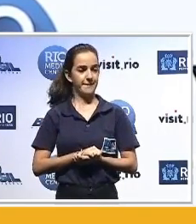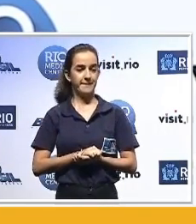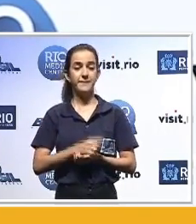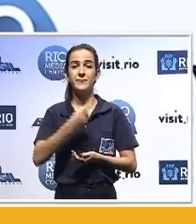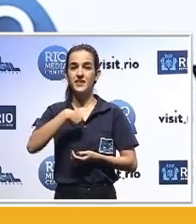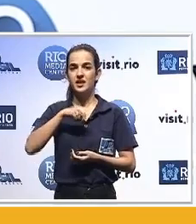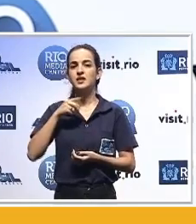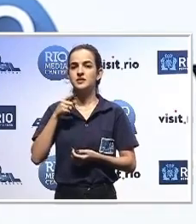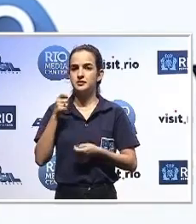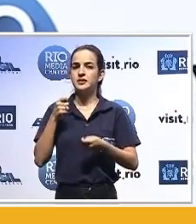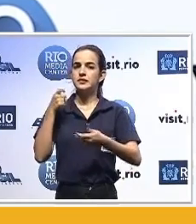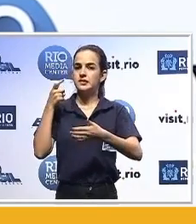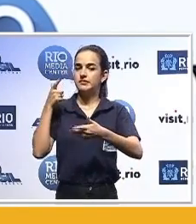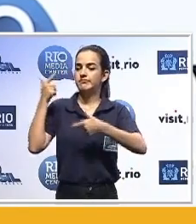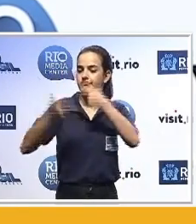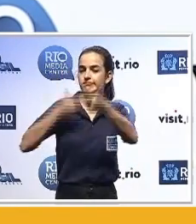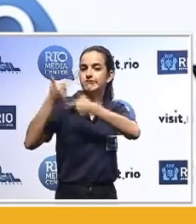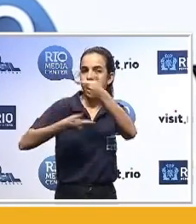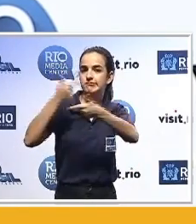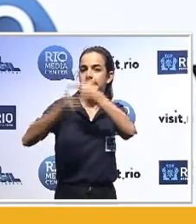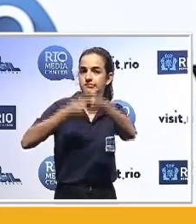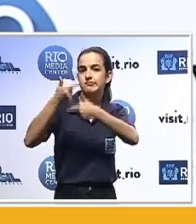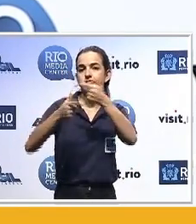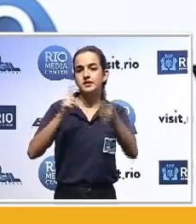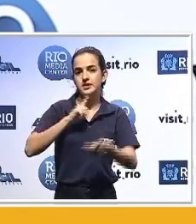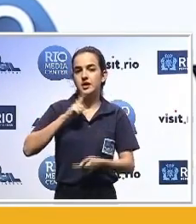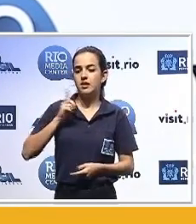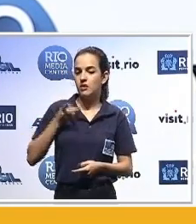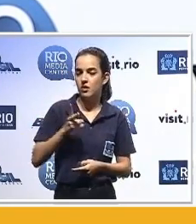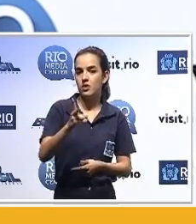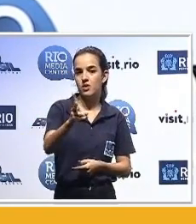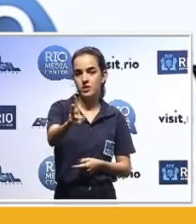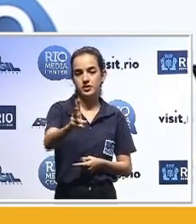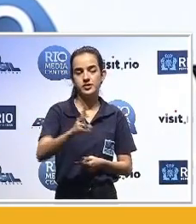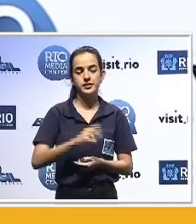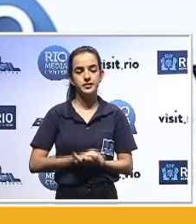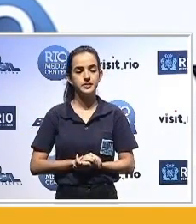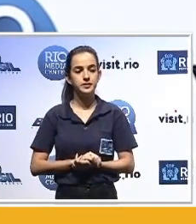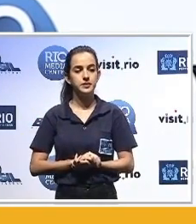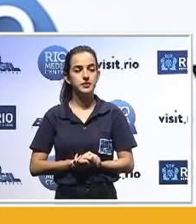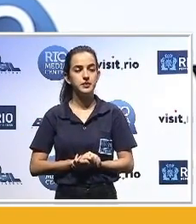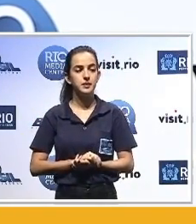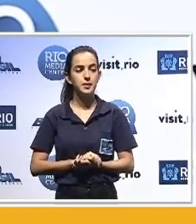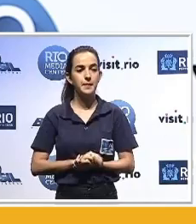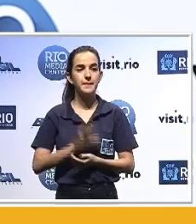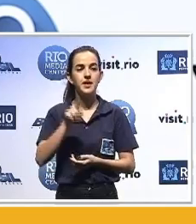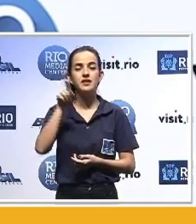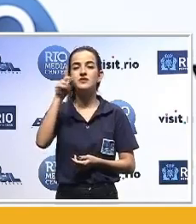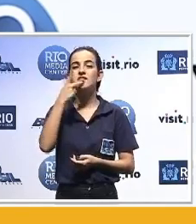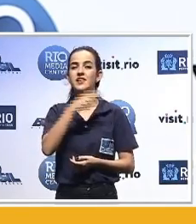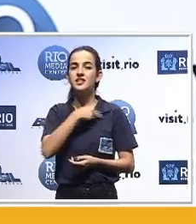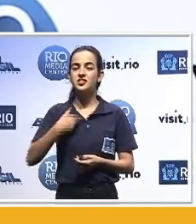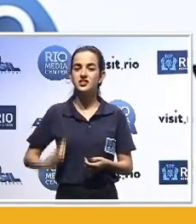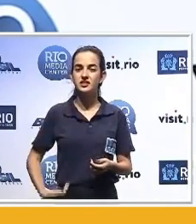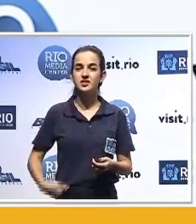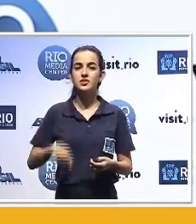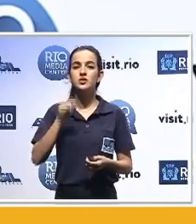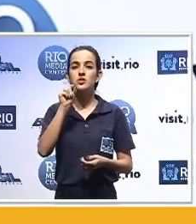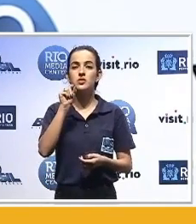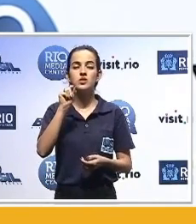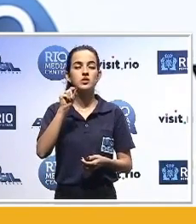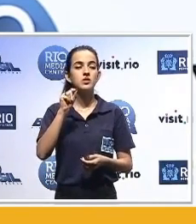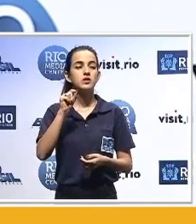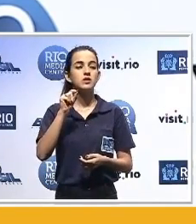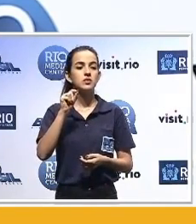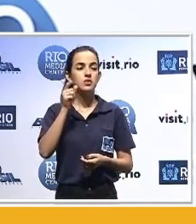muito longo, mas, né, como diz o adágio chinês, os 10 mil quilômetros